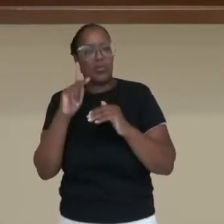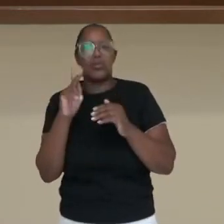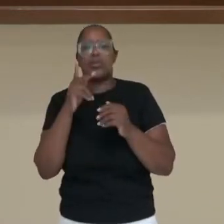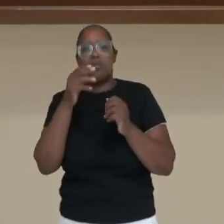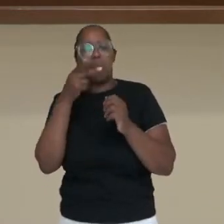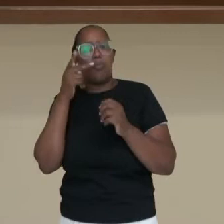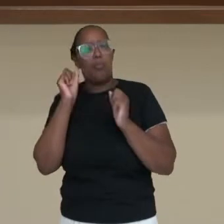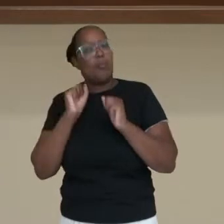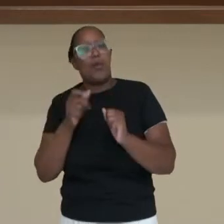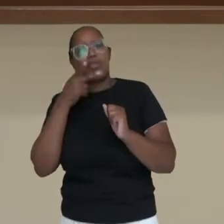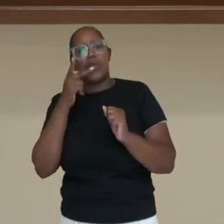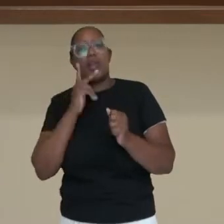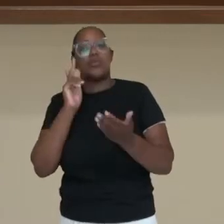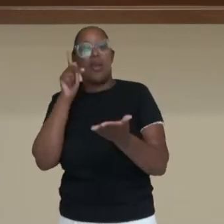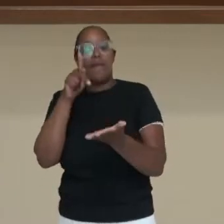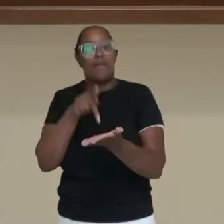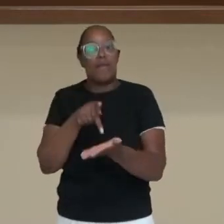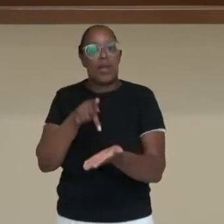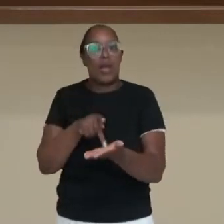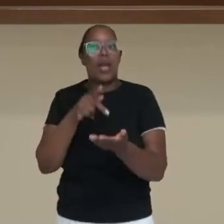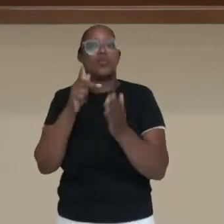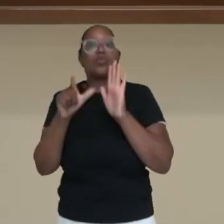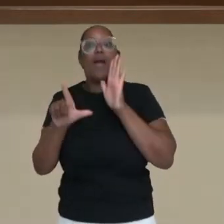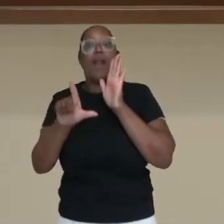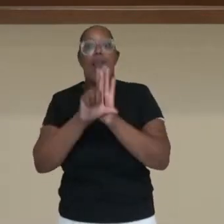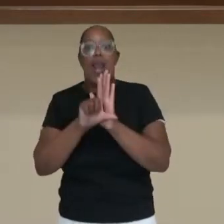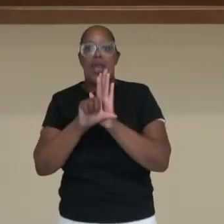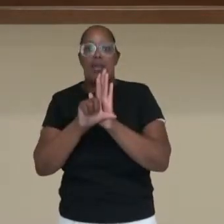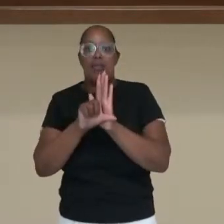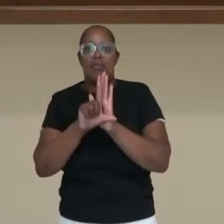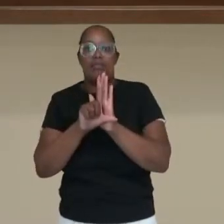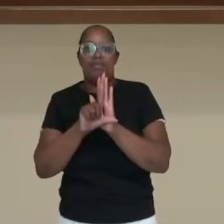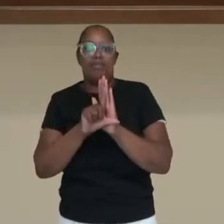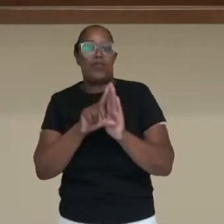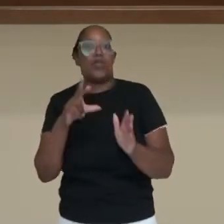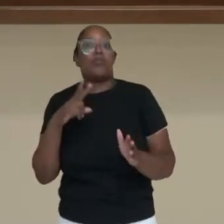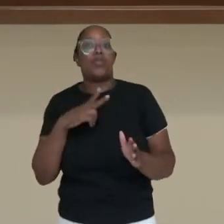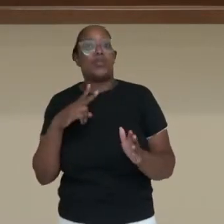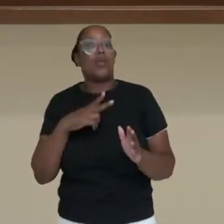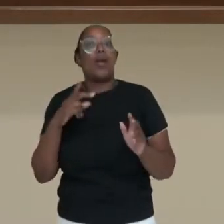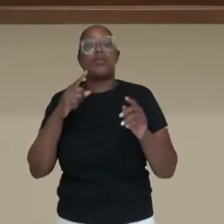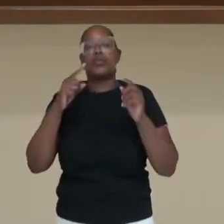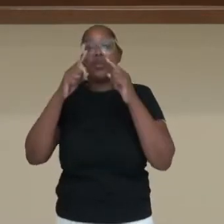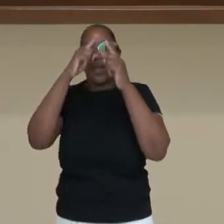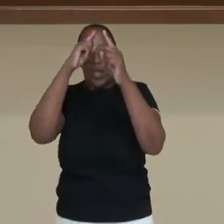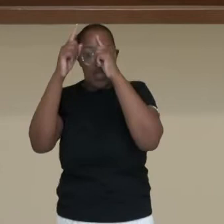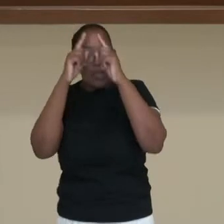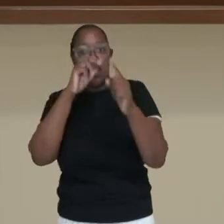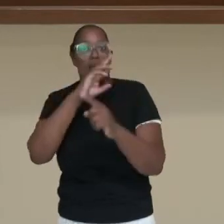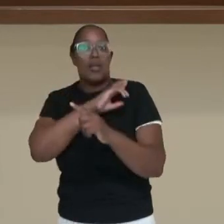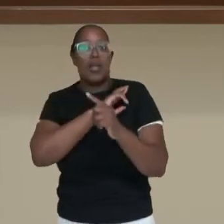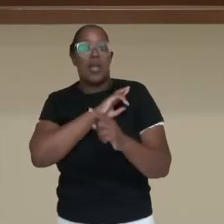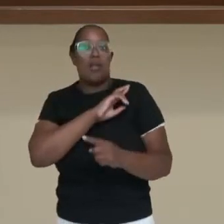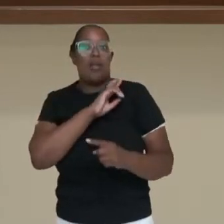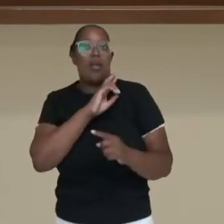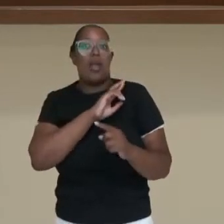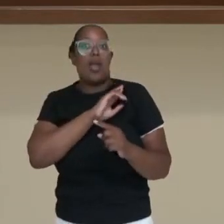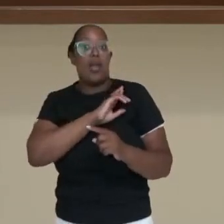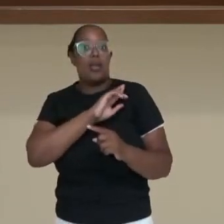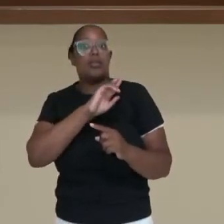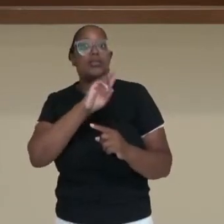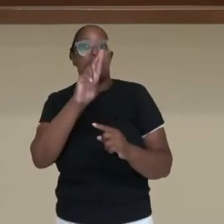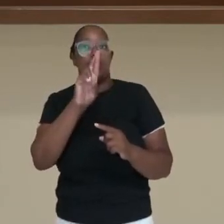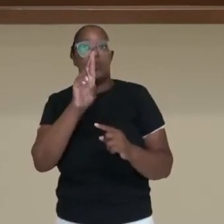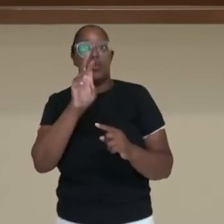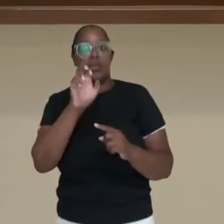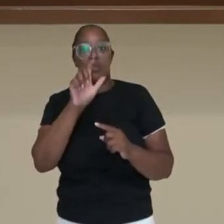verdades, né? A minha lei moral, né? O que a minha ideia de religião também, né? Então, assim,